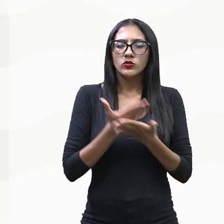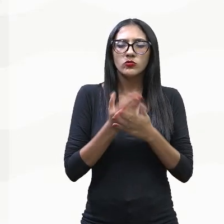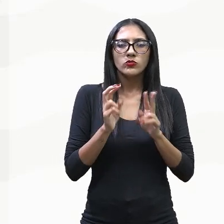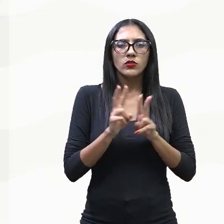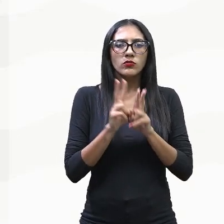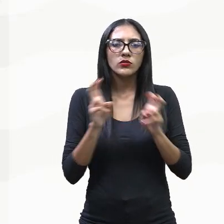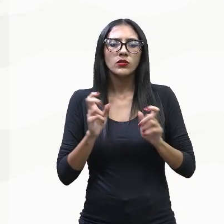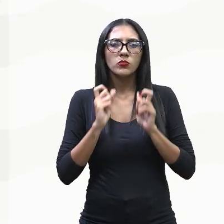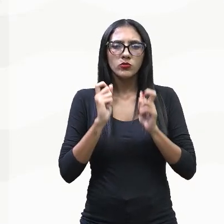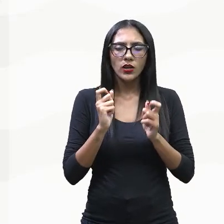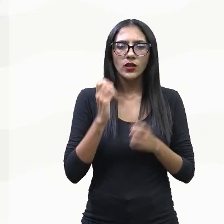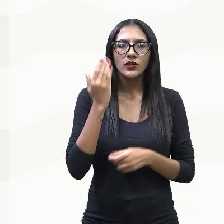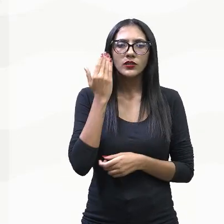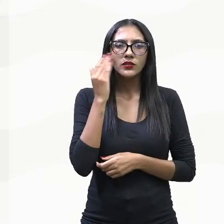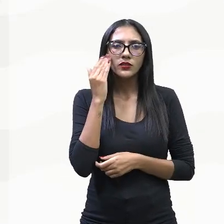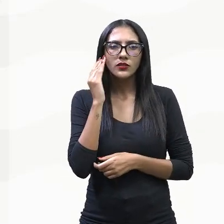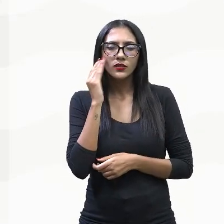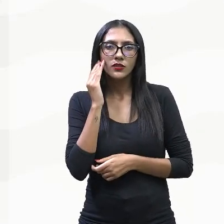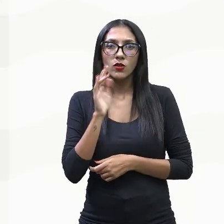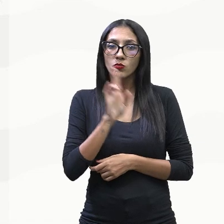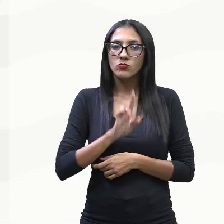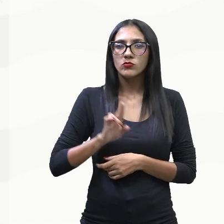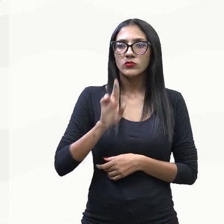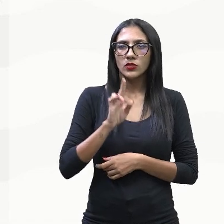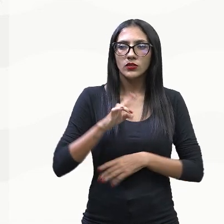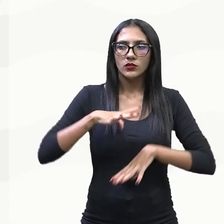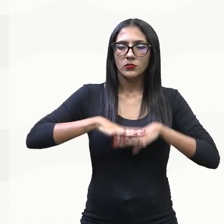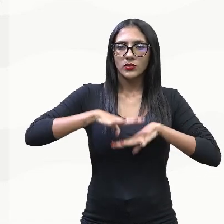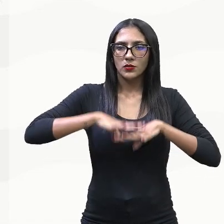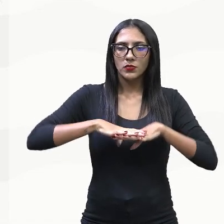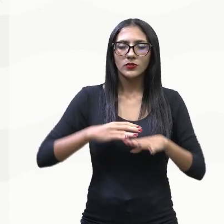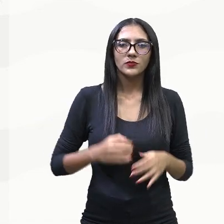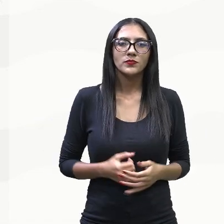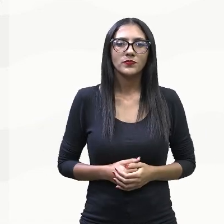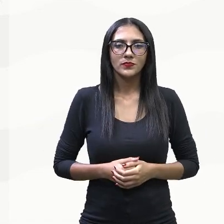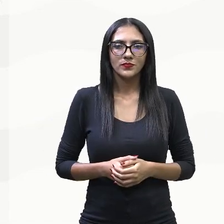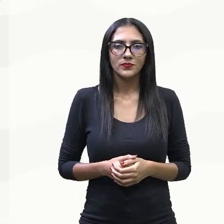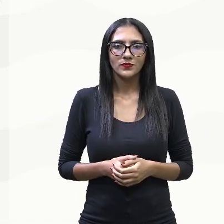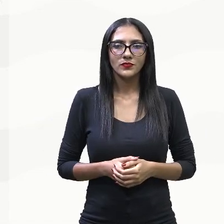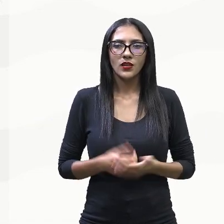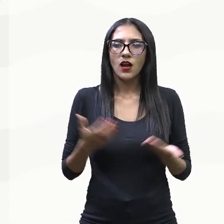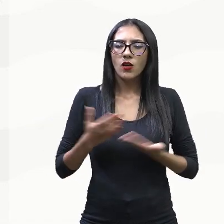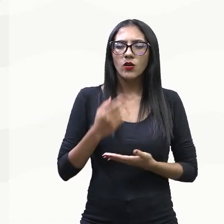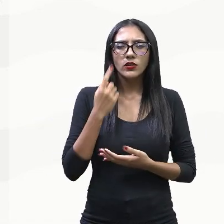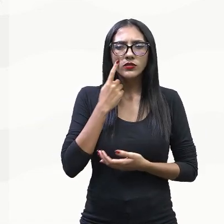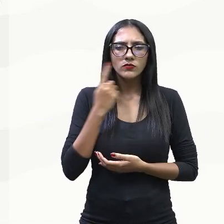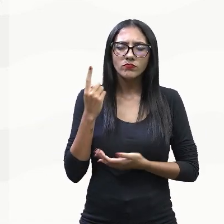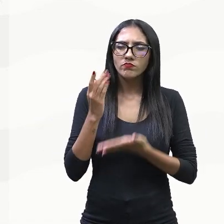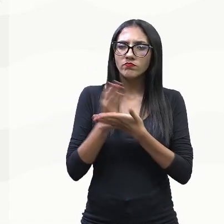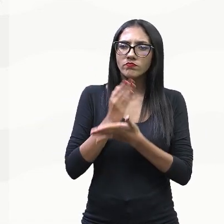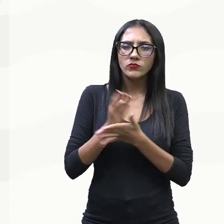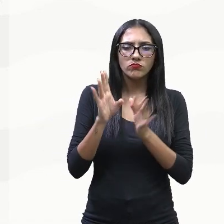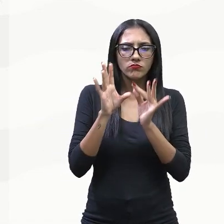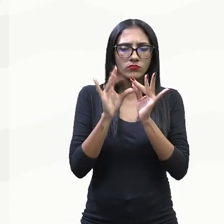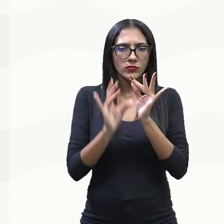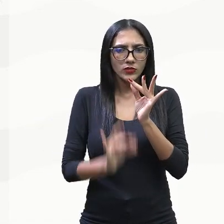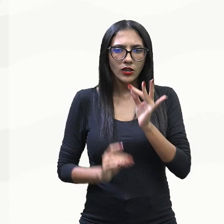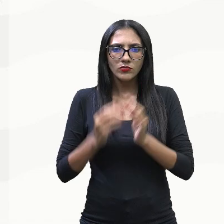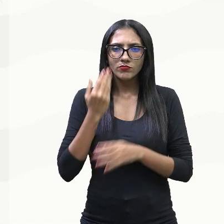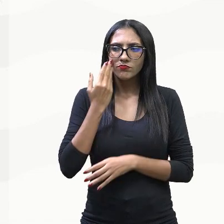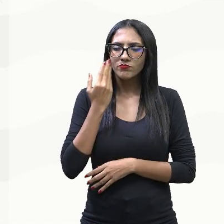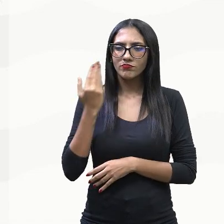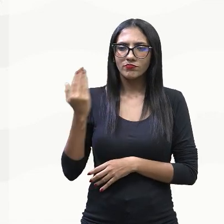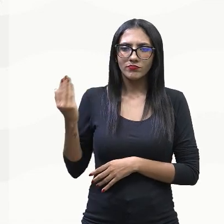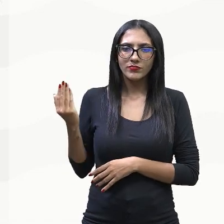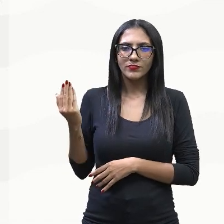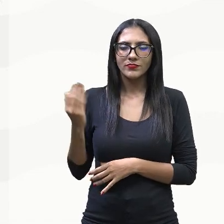as ocupações usando a matemática, agora juntos nós vamos ali, não é, observar alguns detalhes em um gráfico de